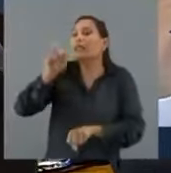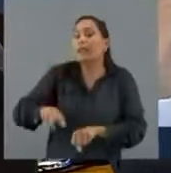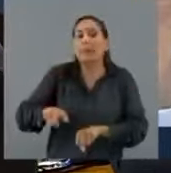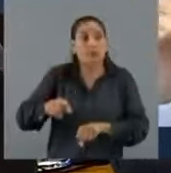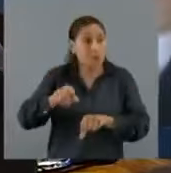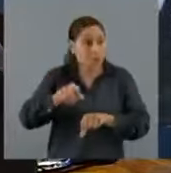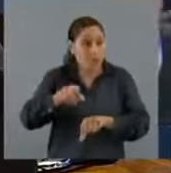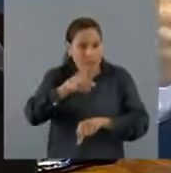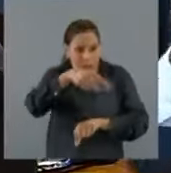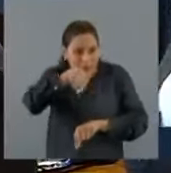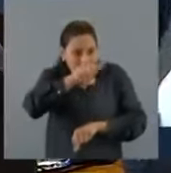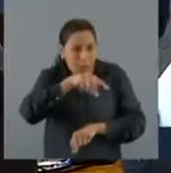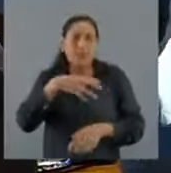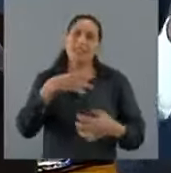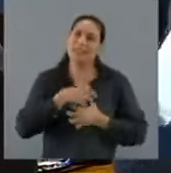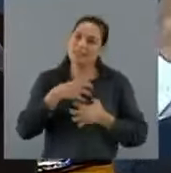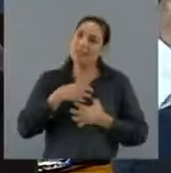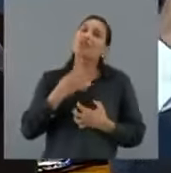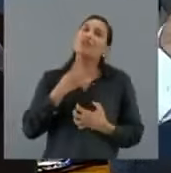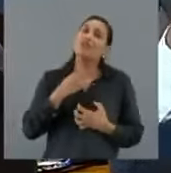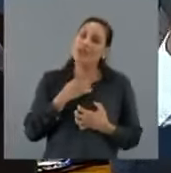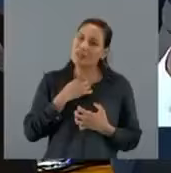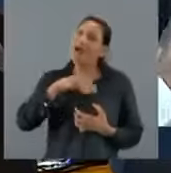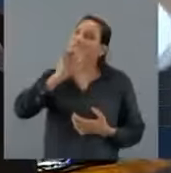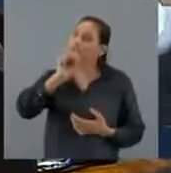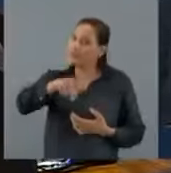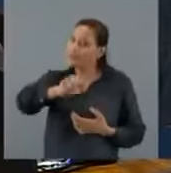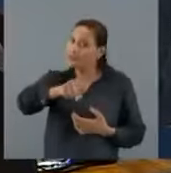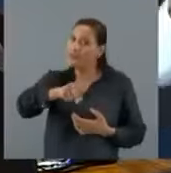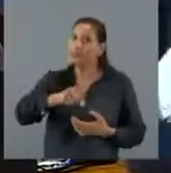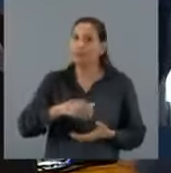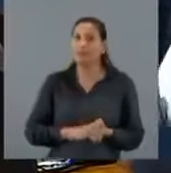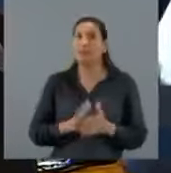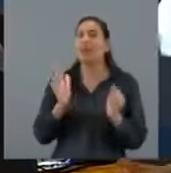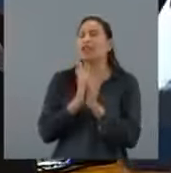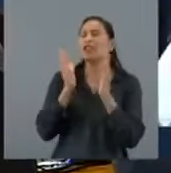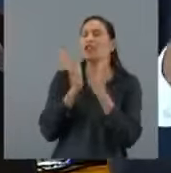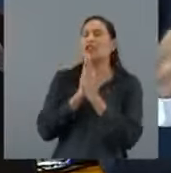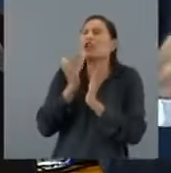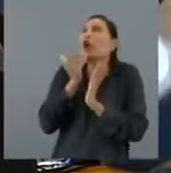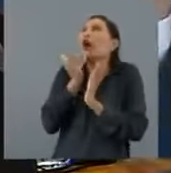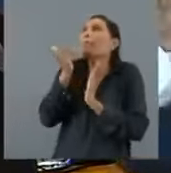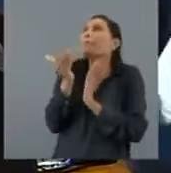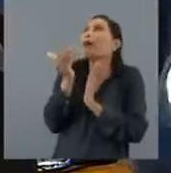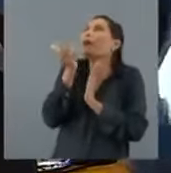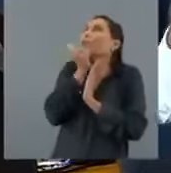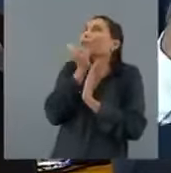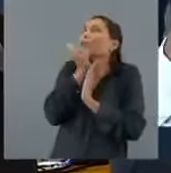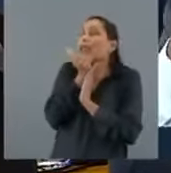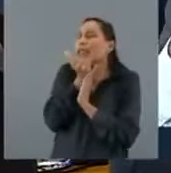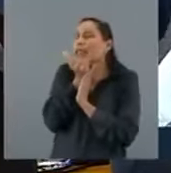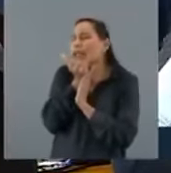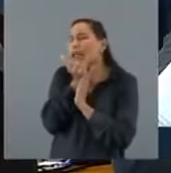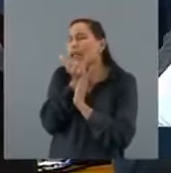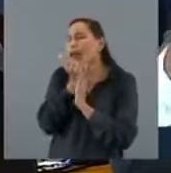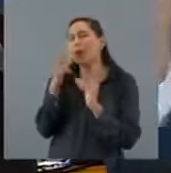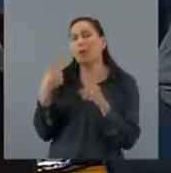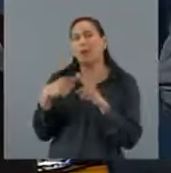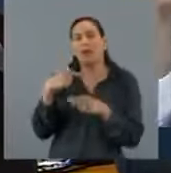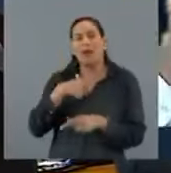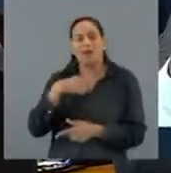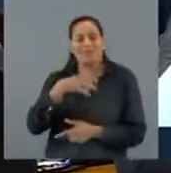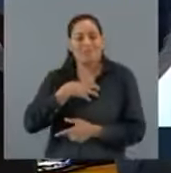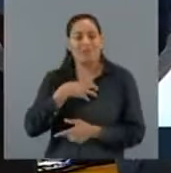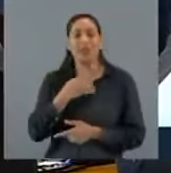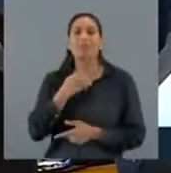né Por mais que seja abominável esse sentimento a gente Ora pede perdão a Deus por ter tido essa vontade isso não